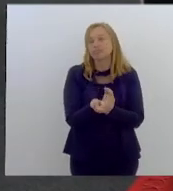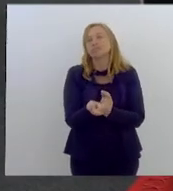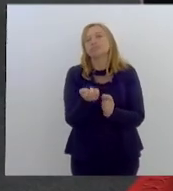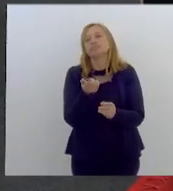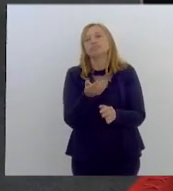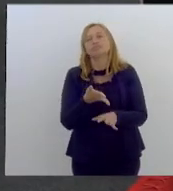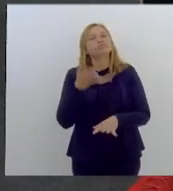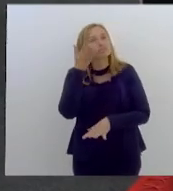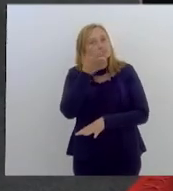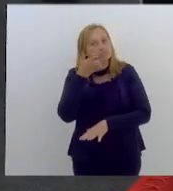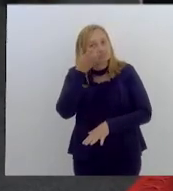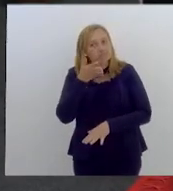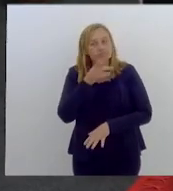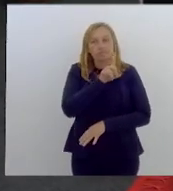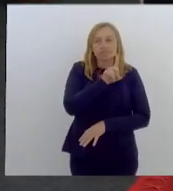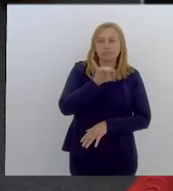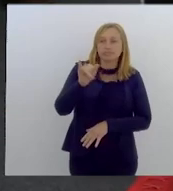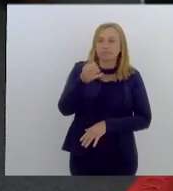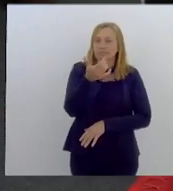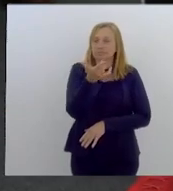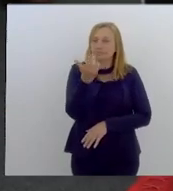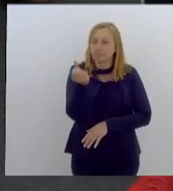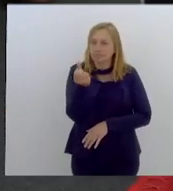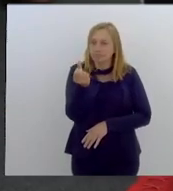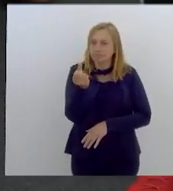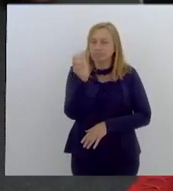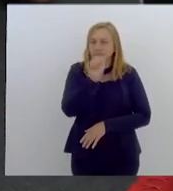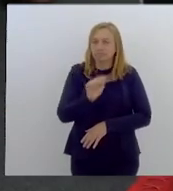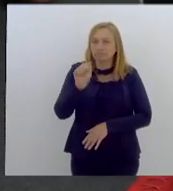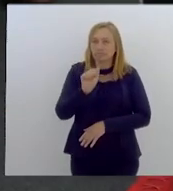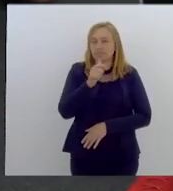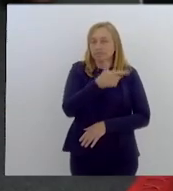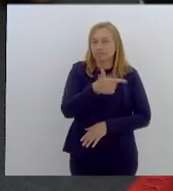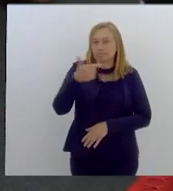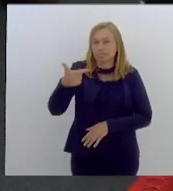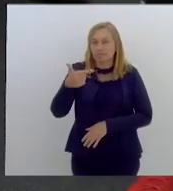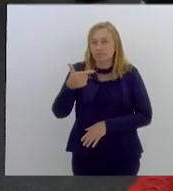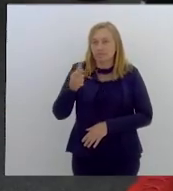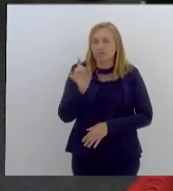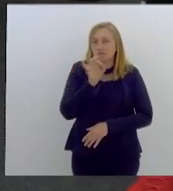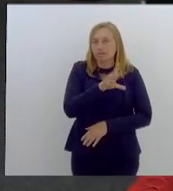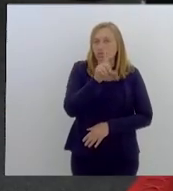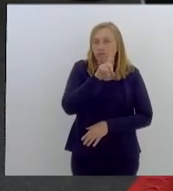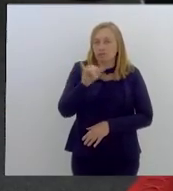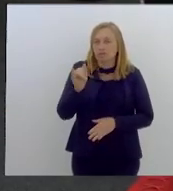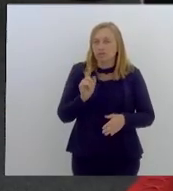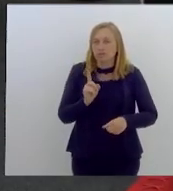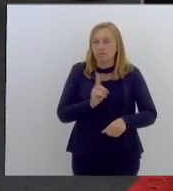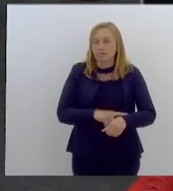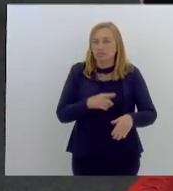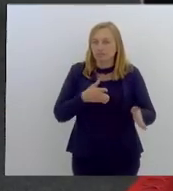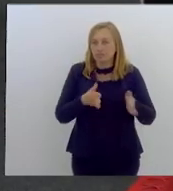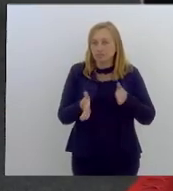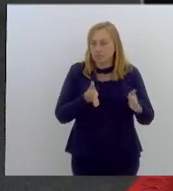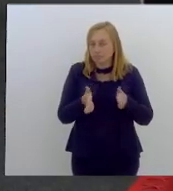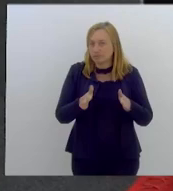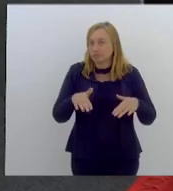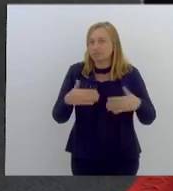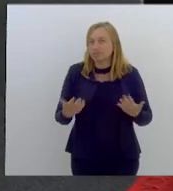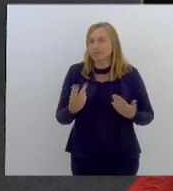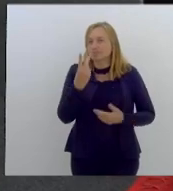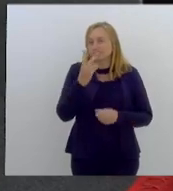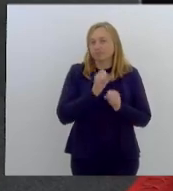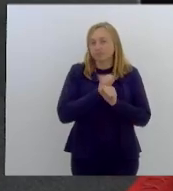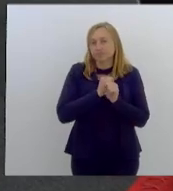essa matéria no dia 26 de agosto de 2022, no último dia do prazo. Ou seja, durante